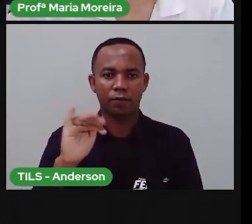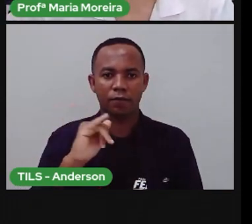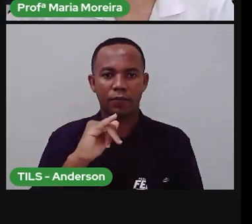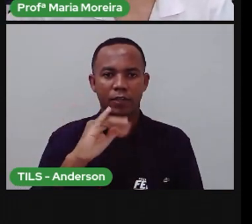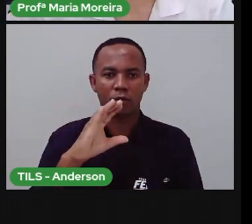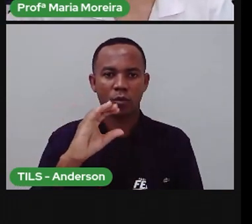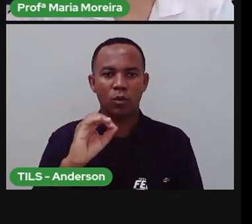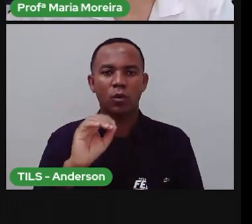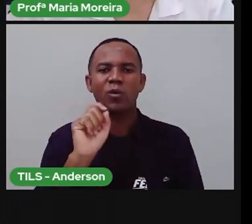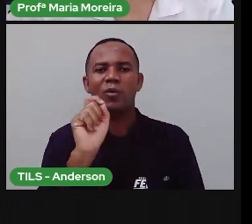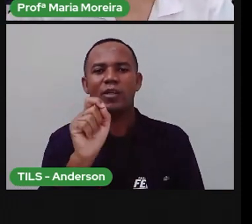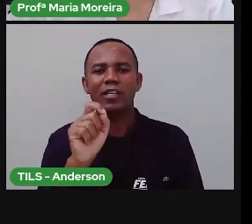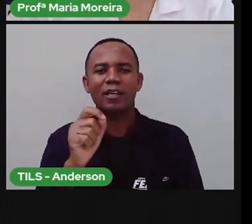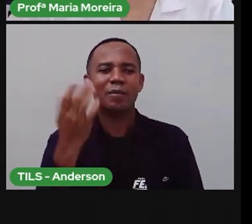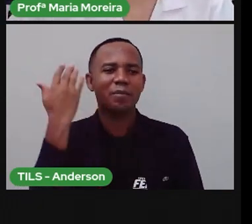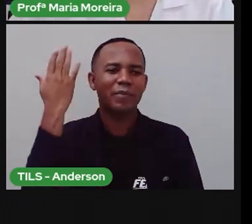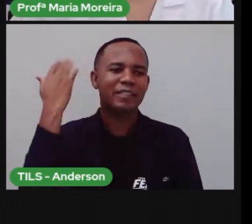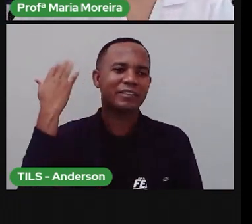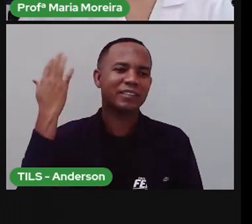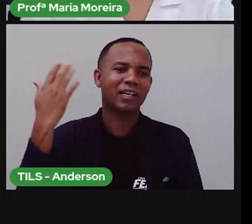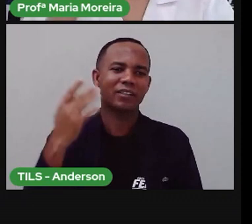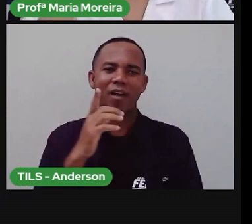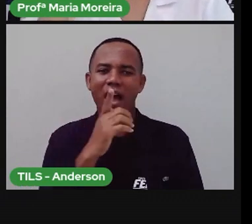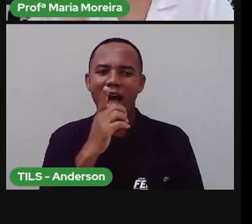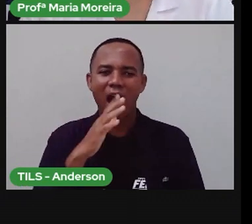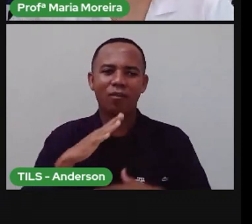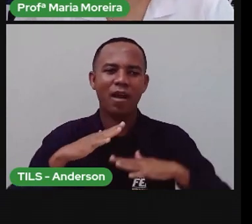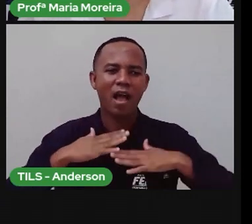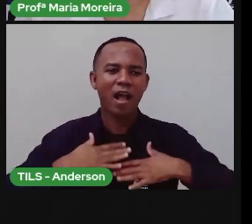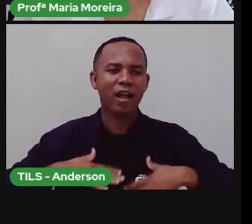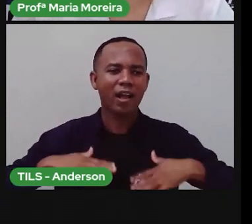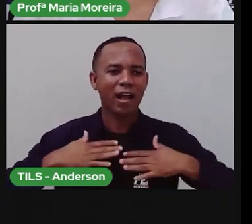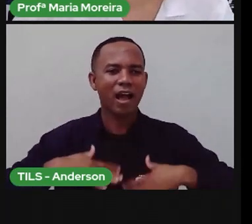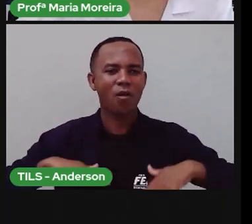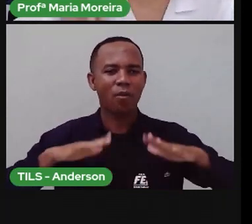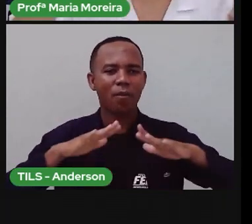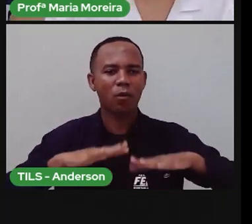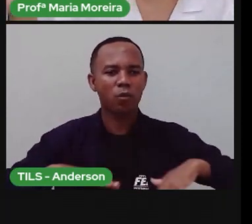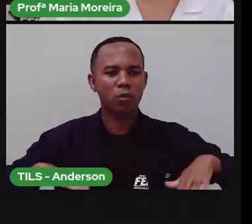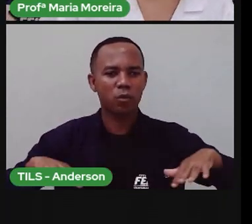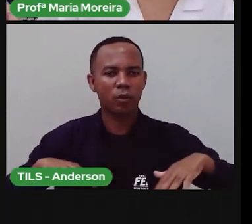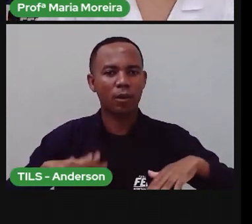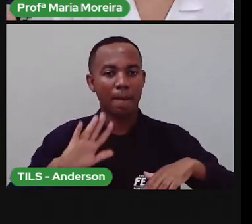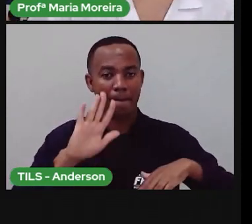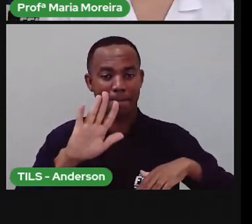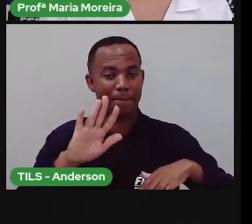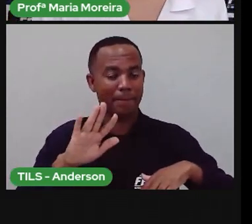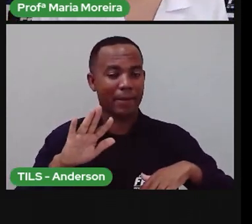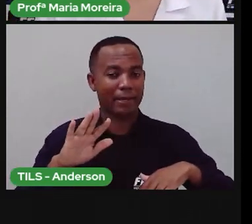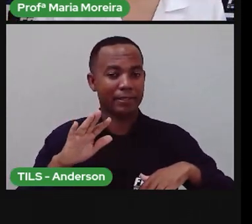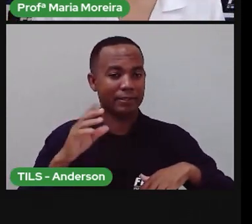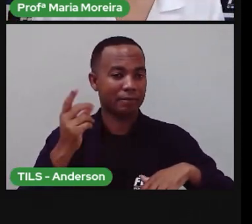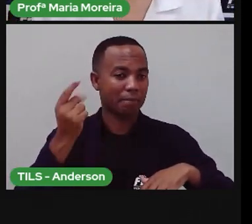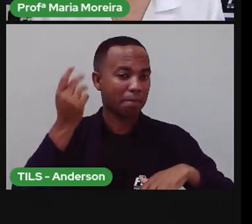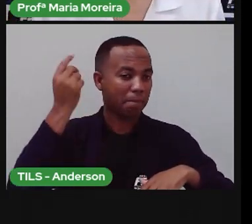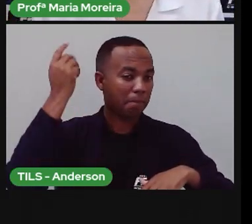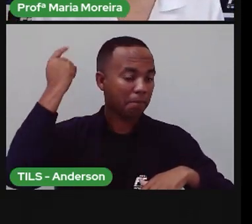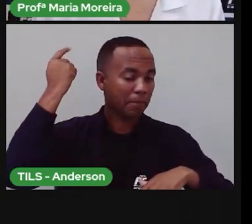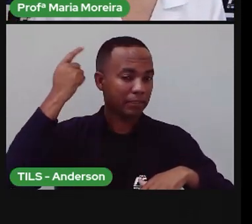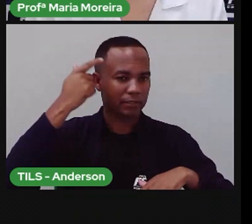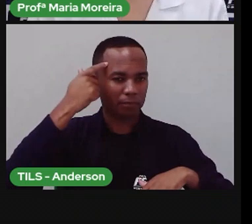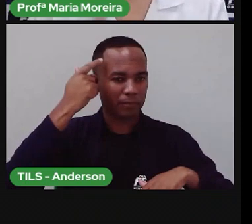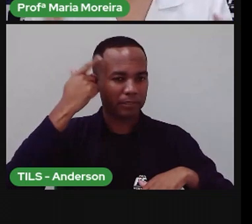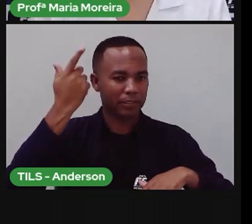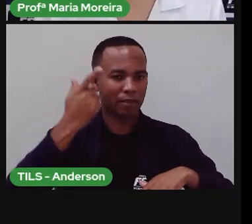eram mais calmas, o que não é totalmente verdade. A Pro discorda disso aí. Existe uma outra versão que diz o